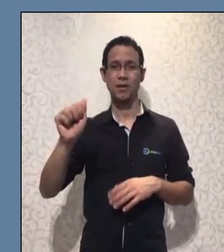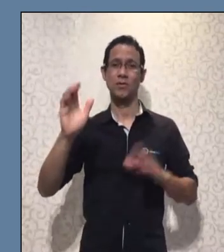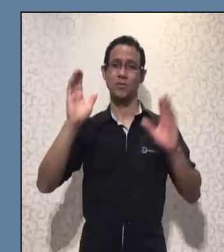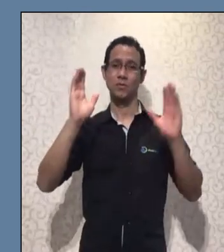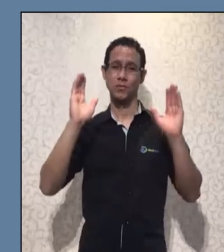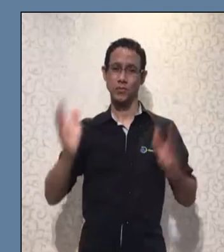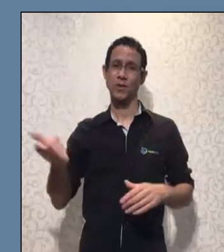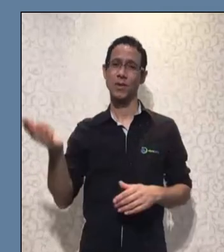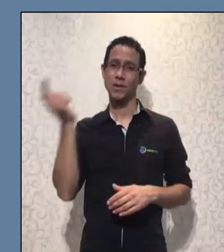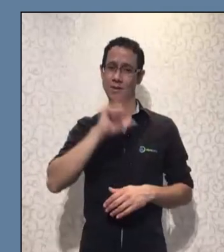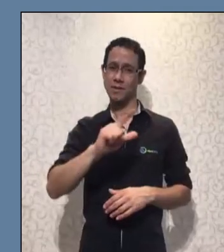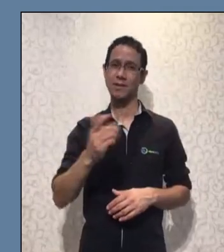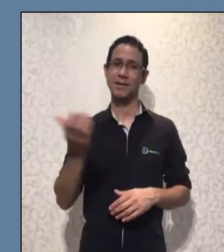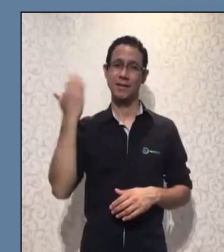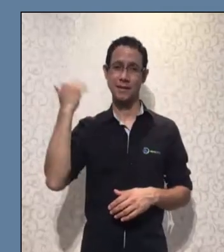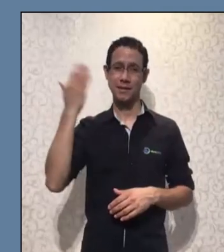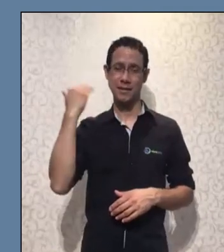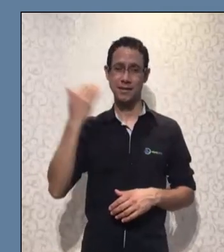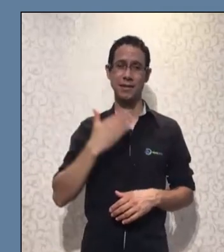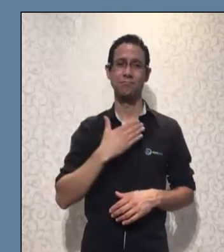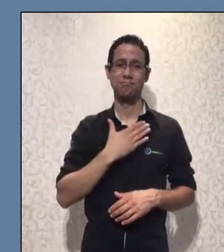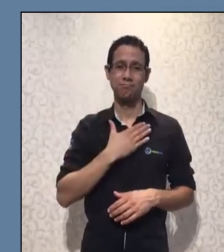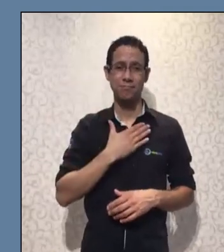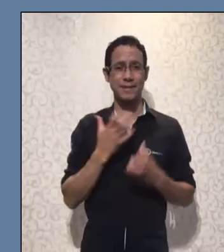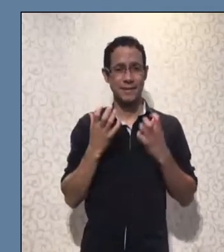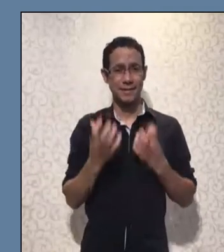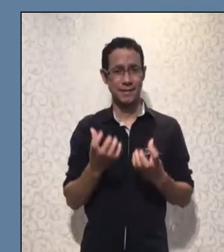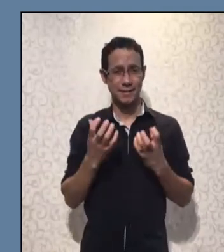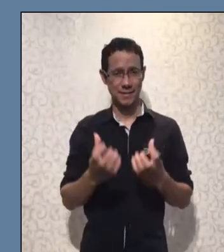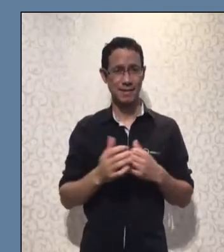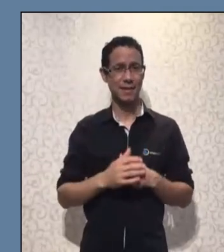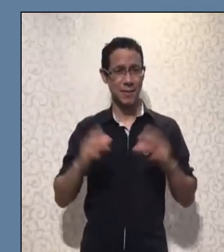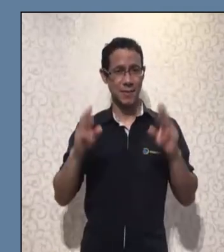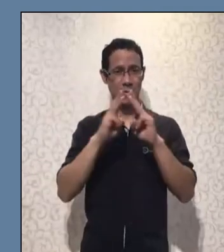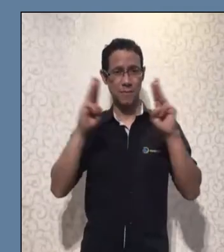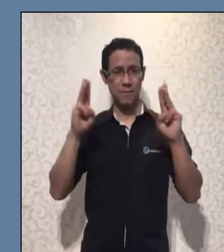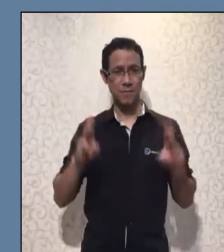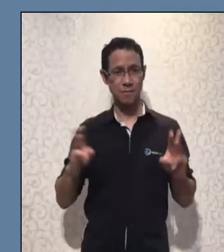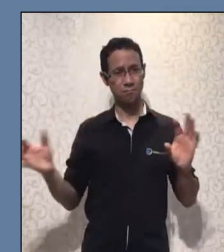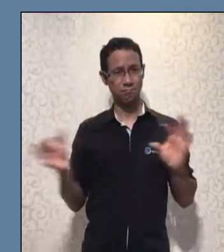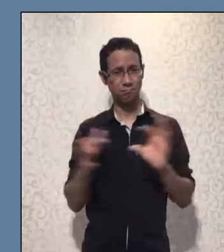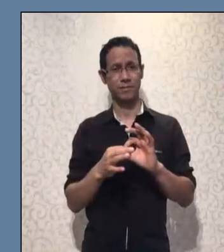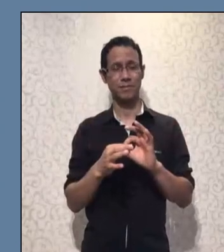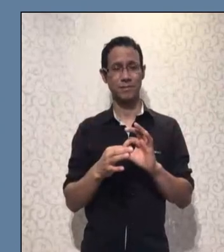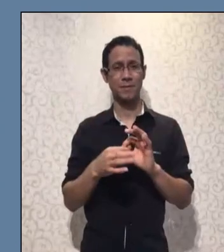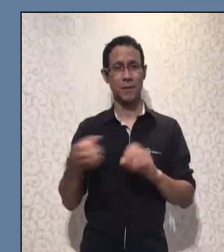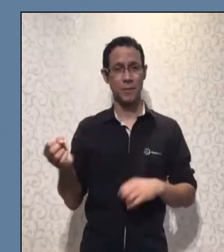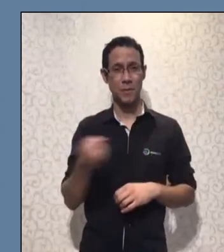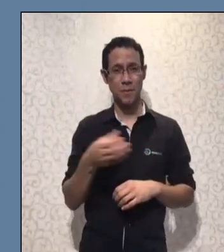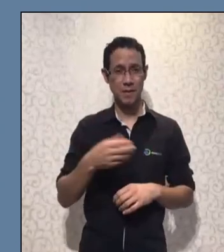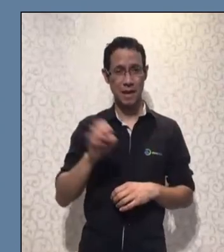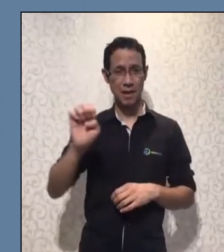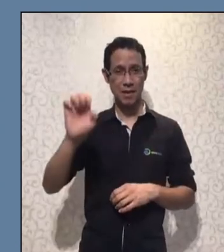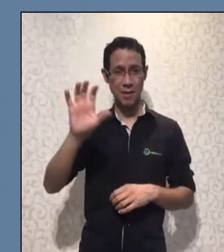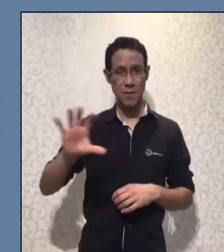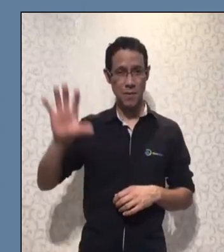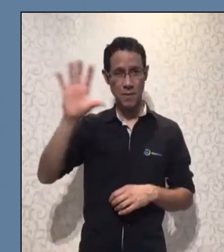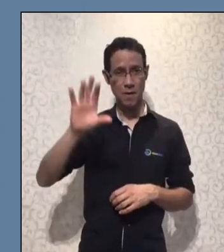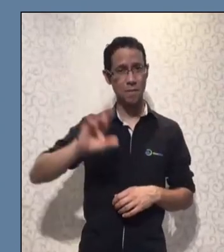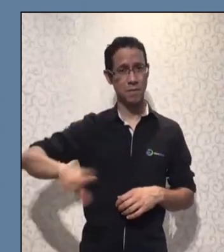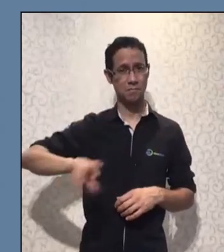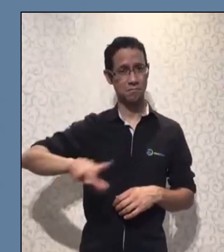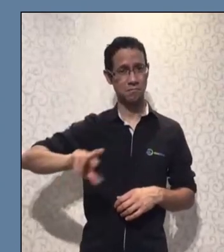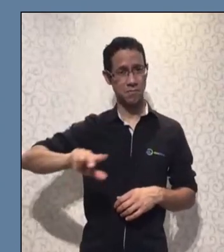museu, que não, é uma coisa que não é tão novidade na Europa, que é de ter artistas